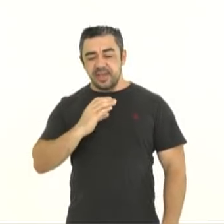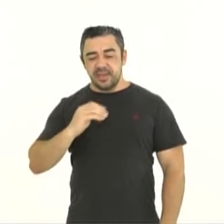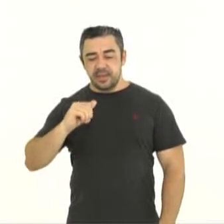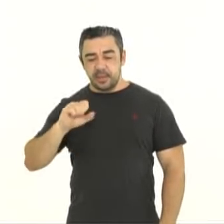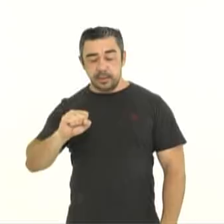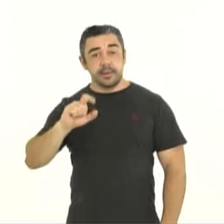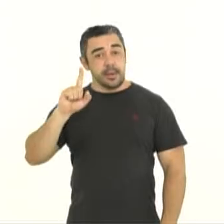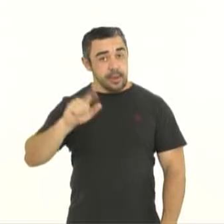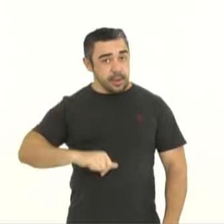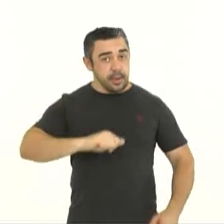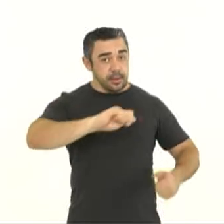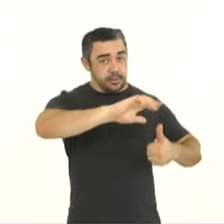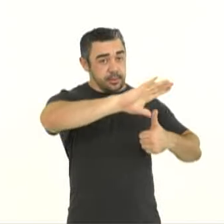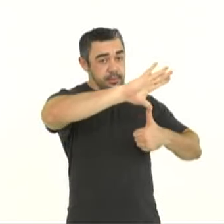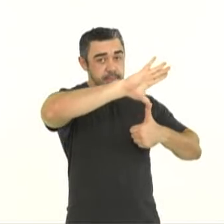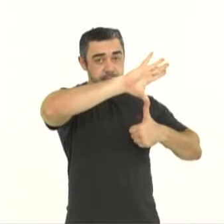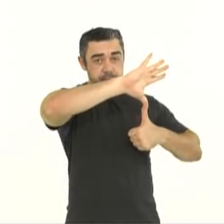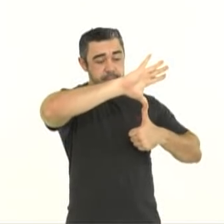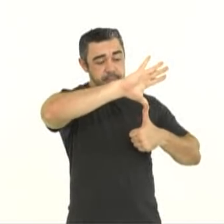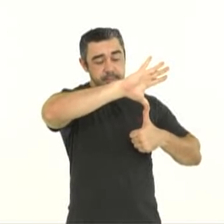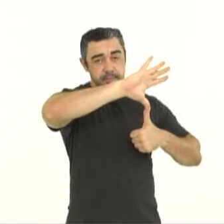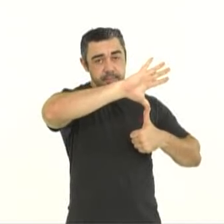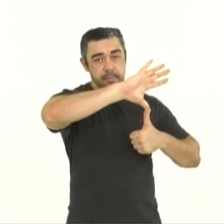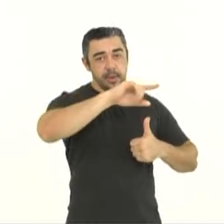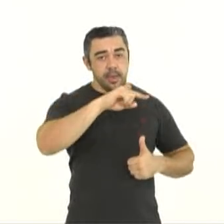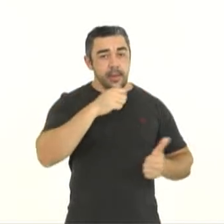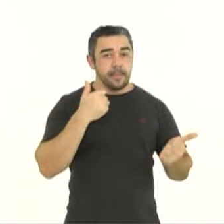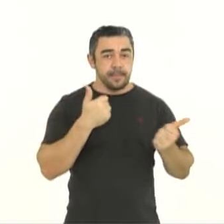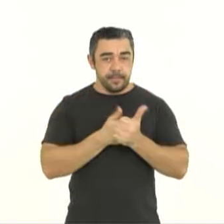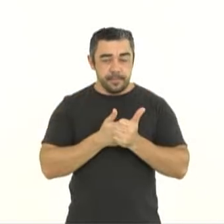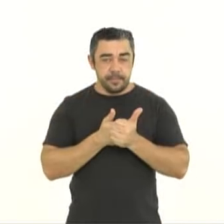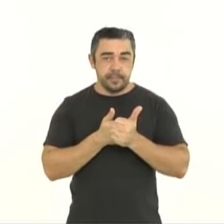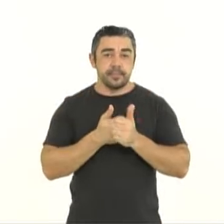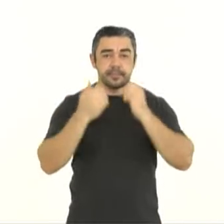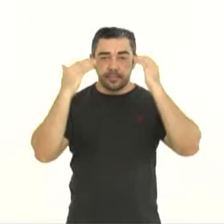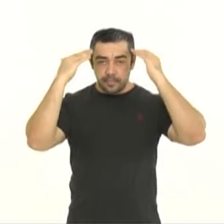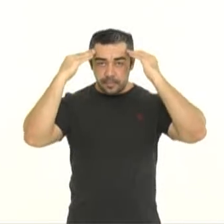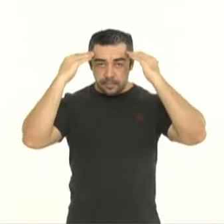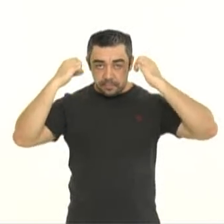do Norte. Chegaram ao Vale do México em